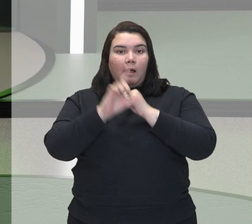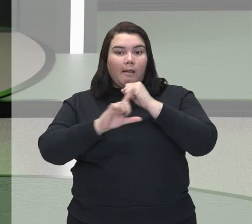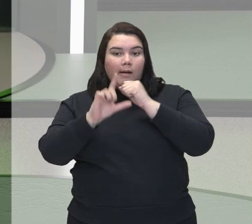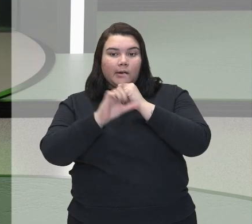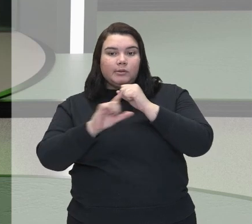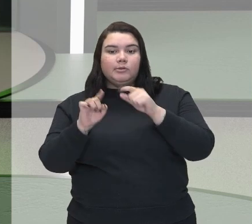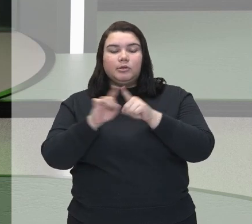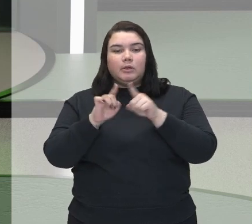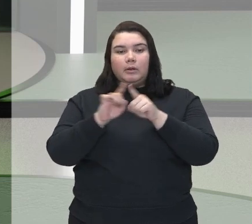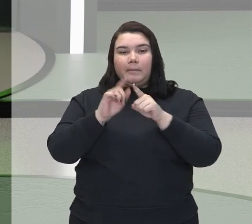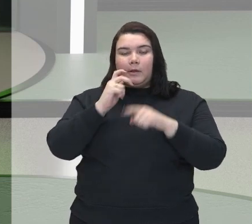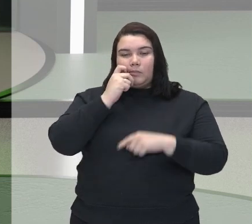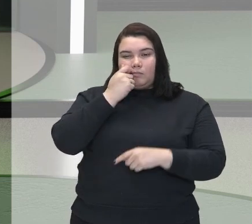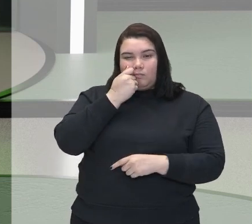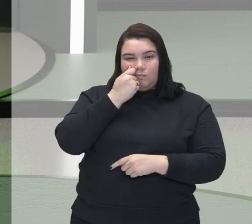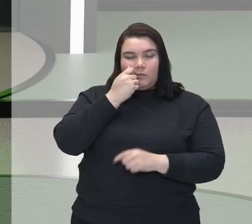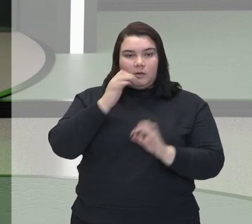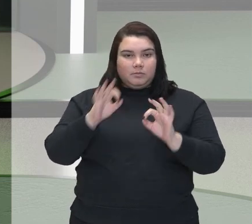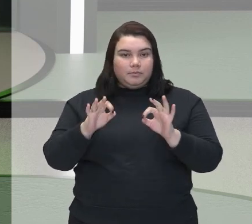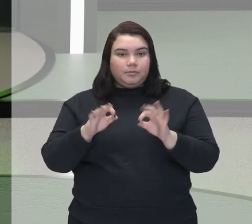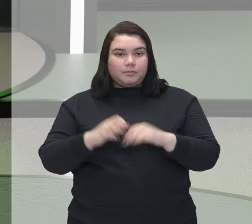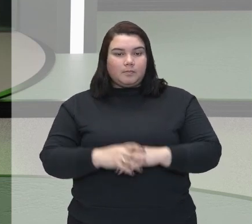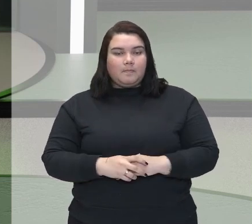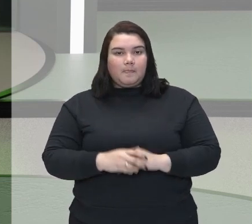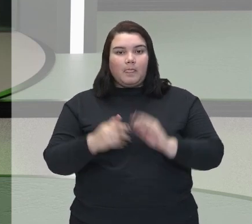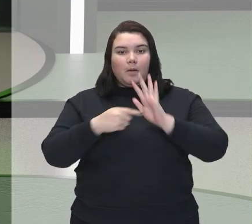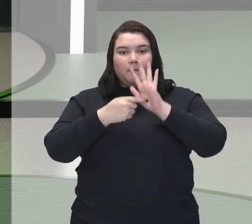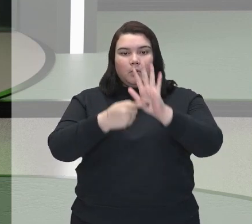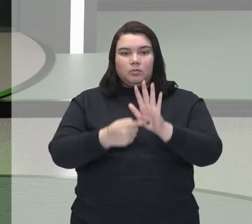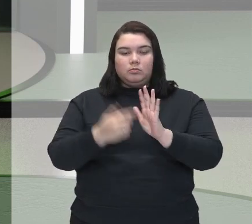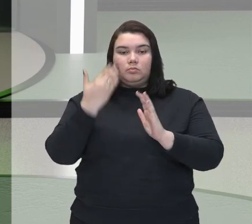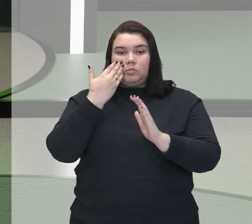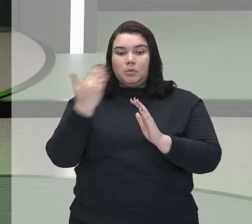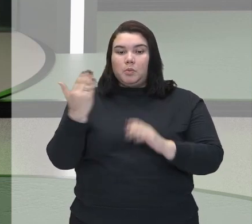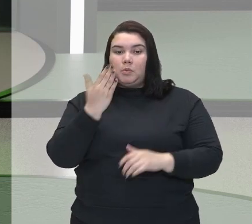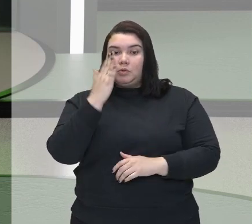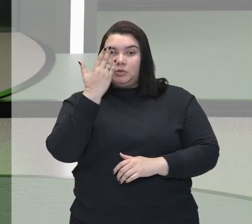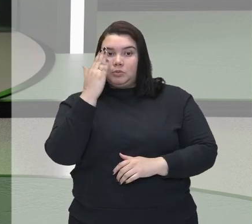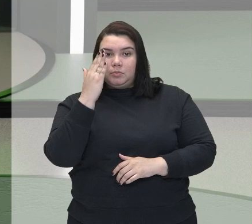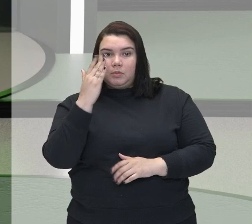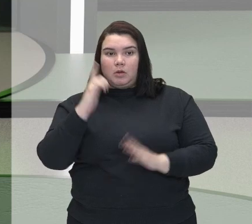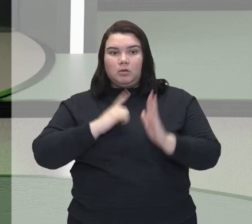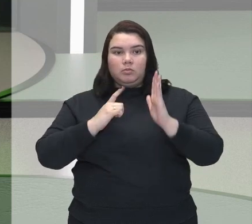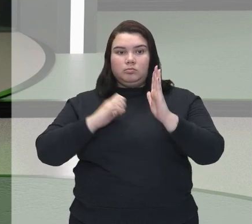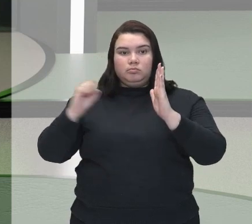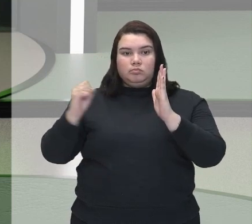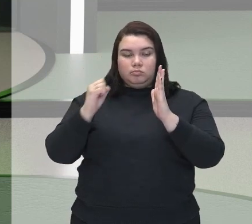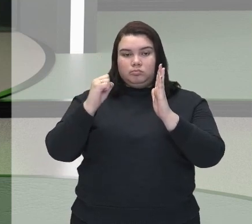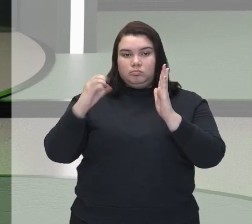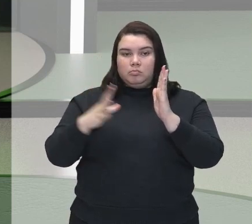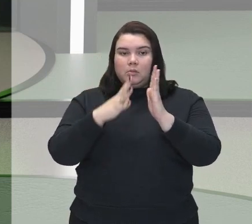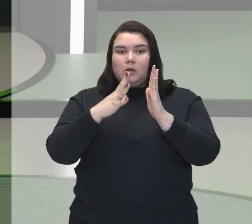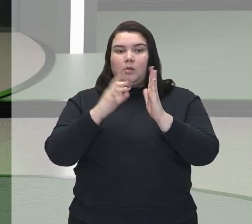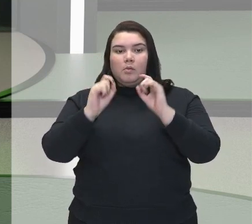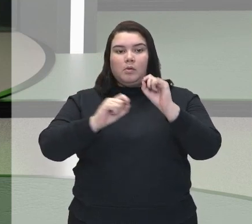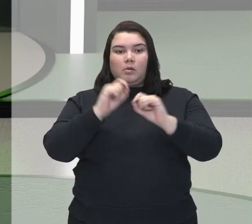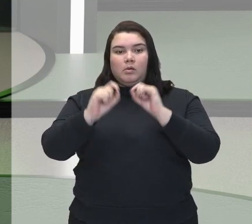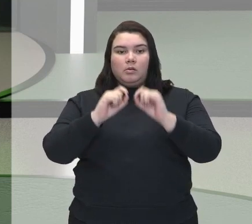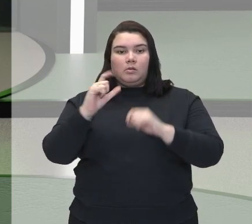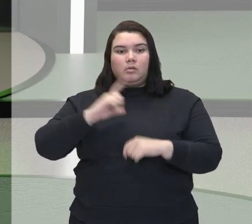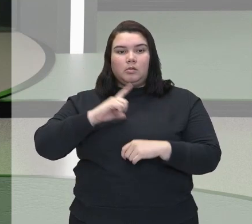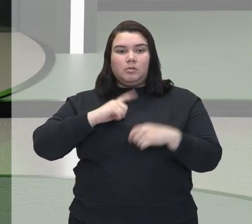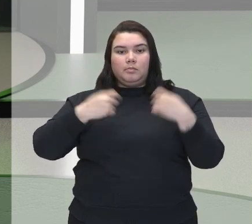está ocorrendo aqui? Foi colocado na frente do espelho e quando é colocado na frente do espelho, a gente